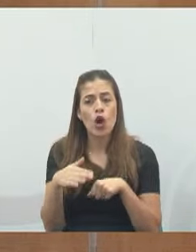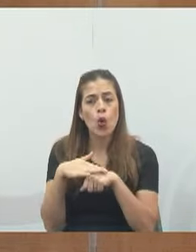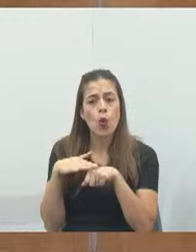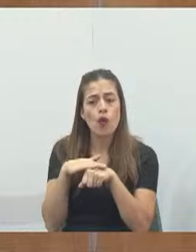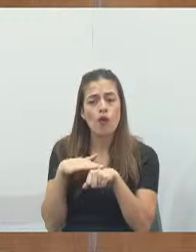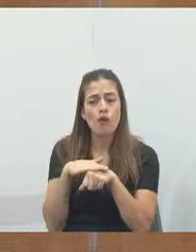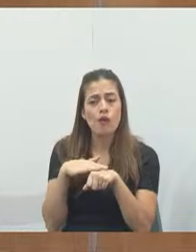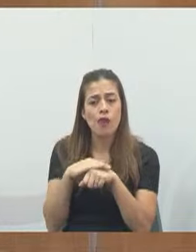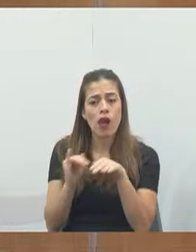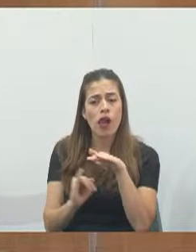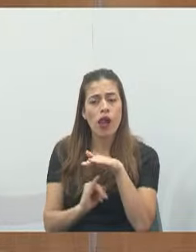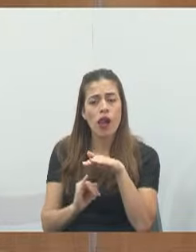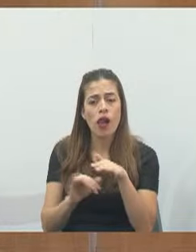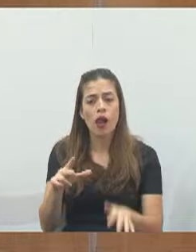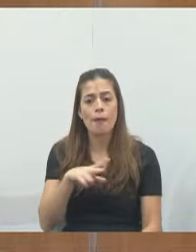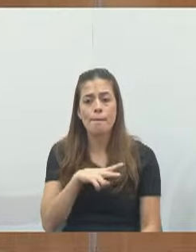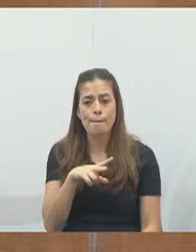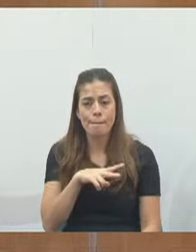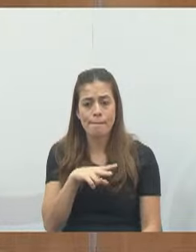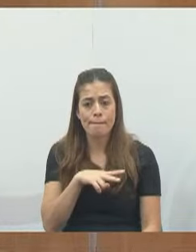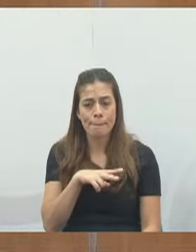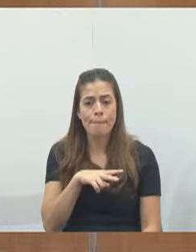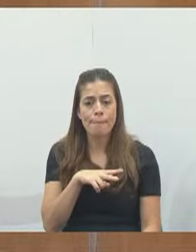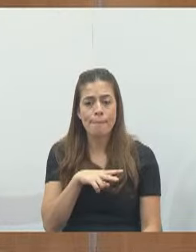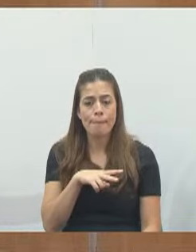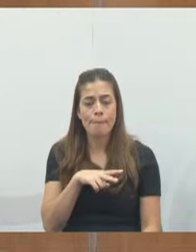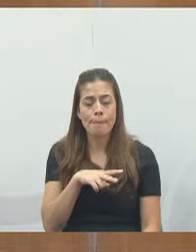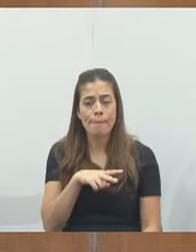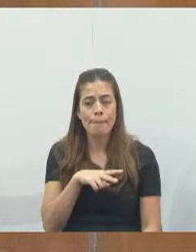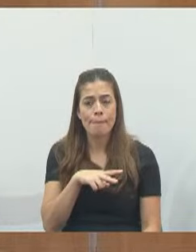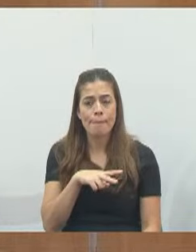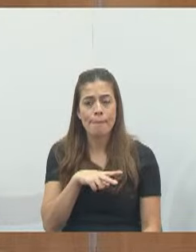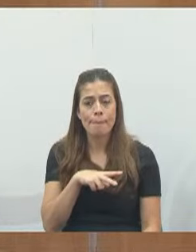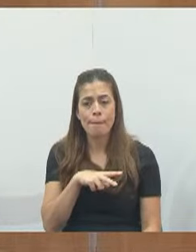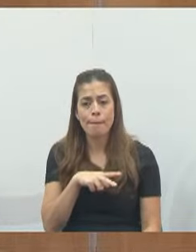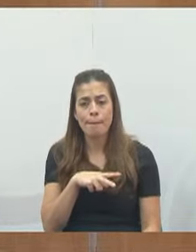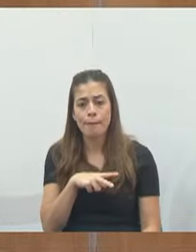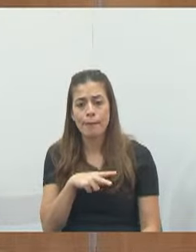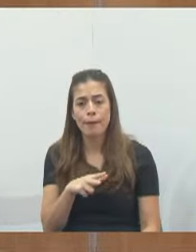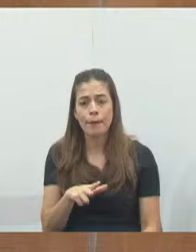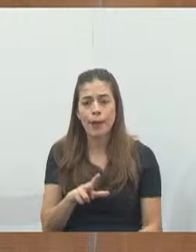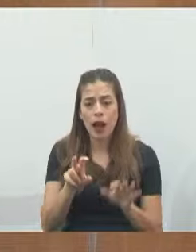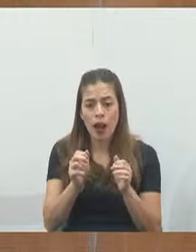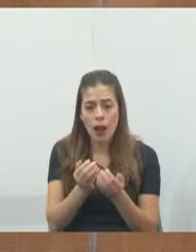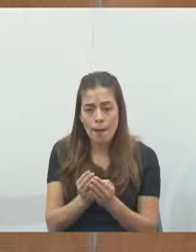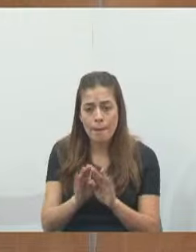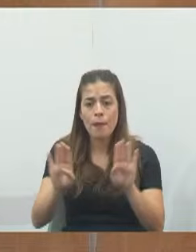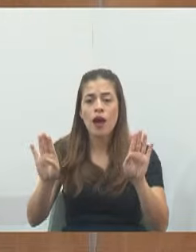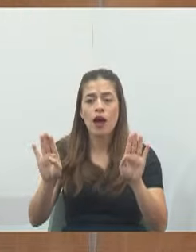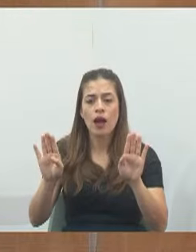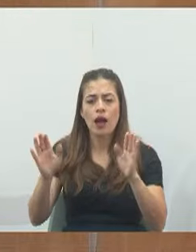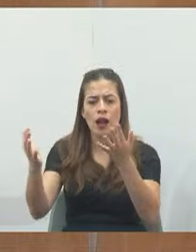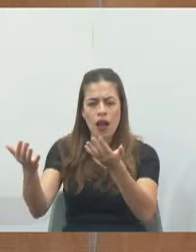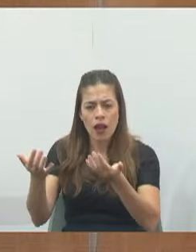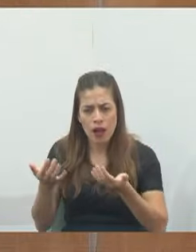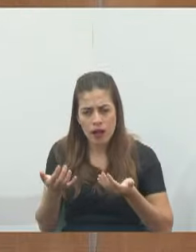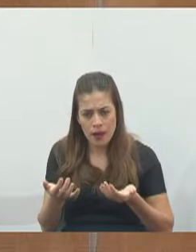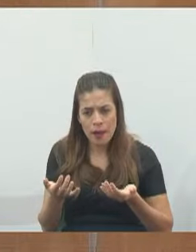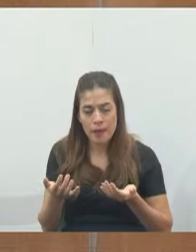conversar com alguma instituição privada, para que essa instituição privada abrisse as portas para